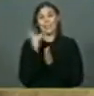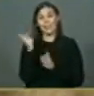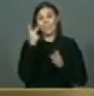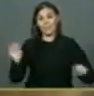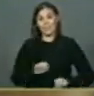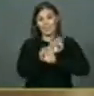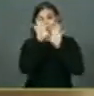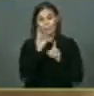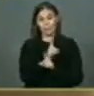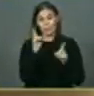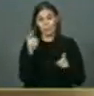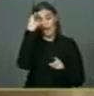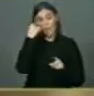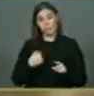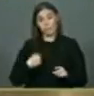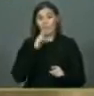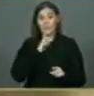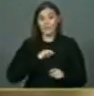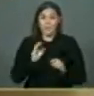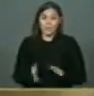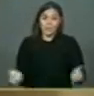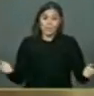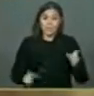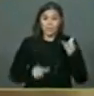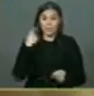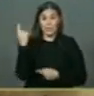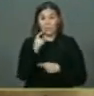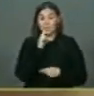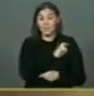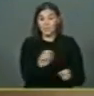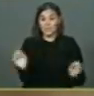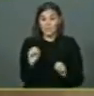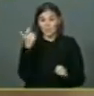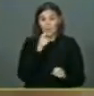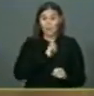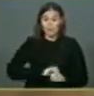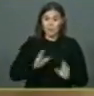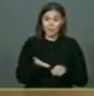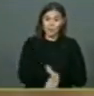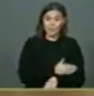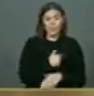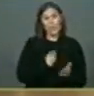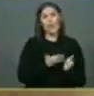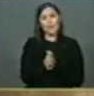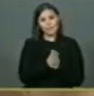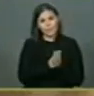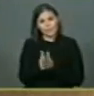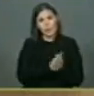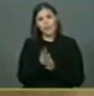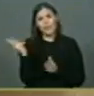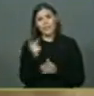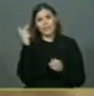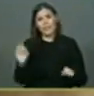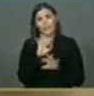é? Porque, pá, pronto, já sei, estou avisado, não é? Há pessoas que não são avisadas, eu estou avisado. Então vou tirar-me partido, pronto. A